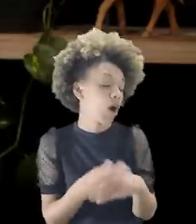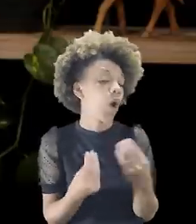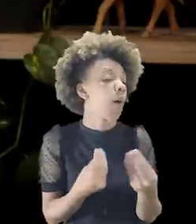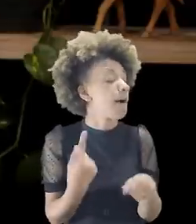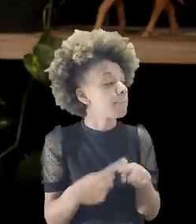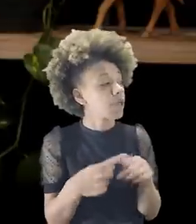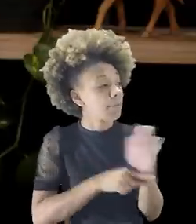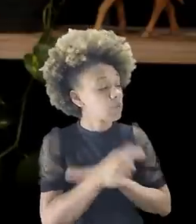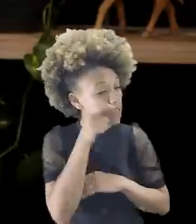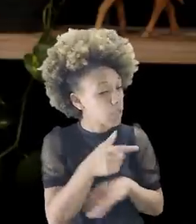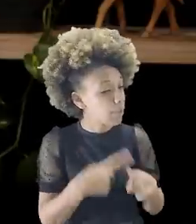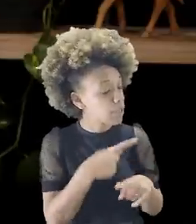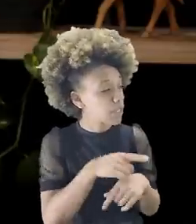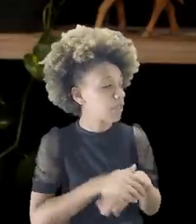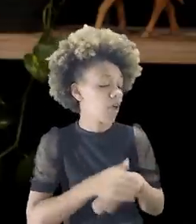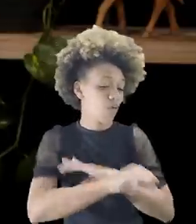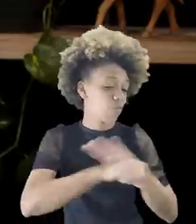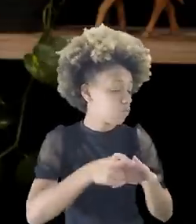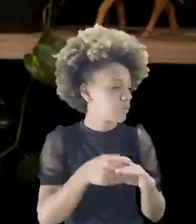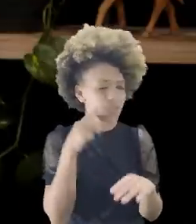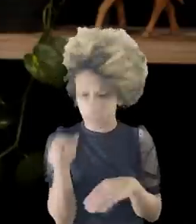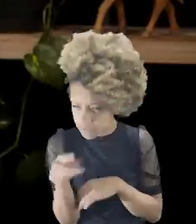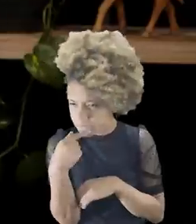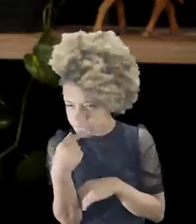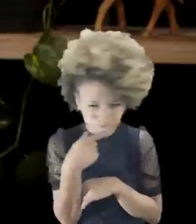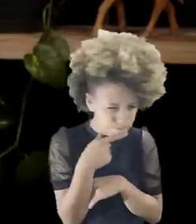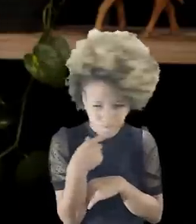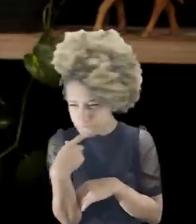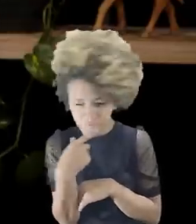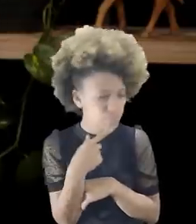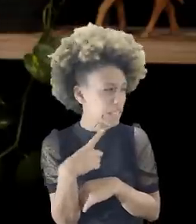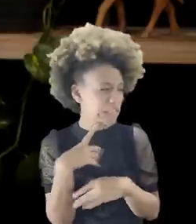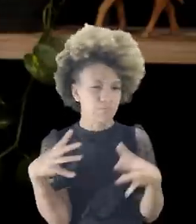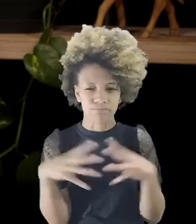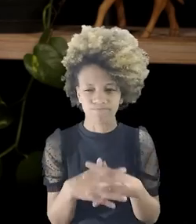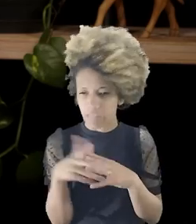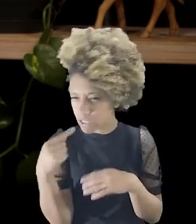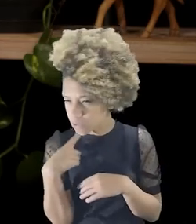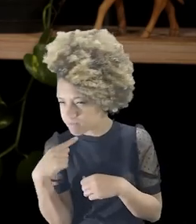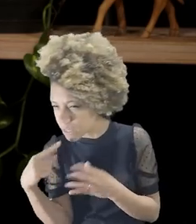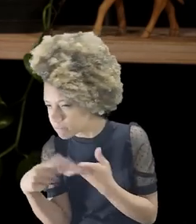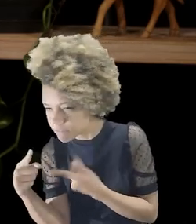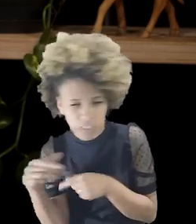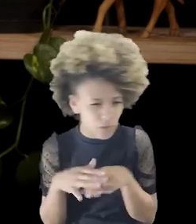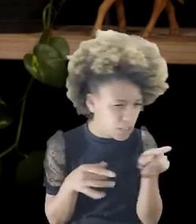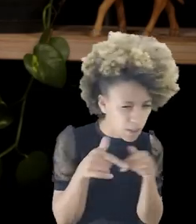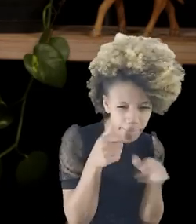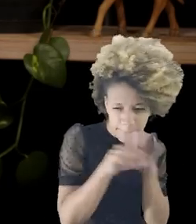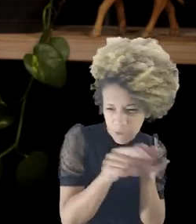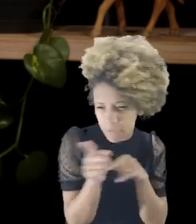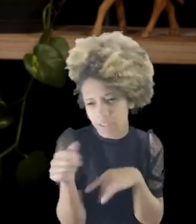porque você é o cara que joga isso e você tá ali vendo os caras jogando e tal tu fica meio faria isso queria pegar a bola